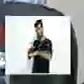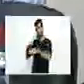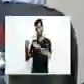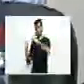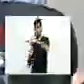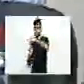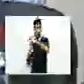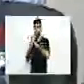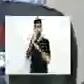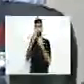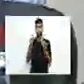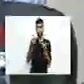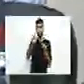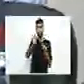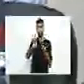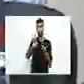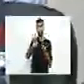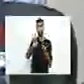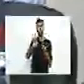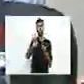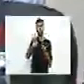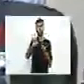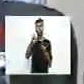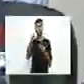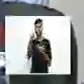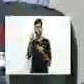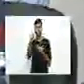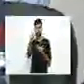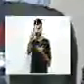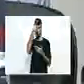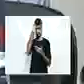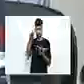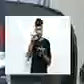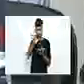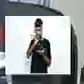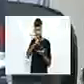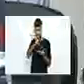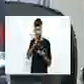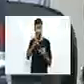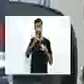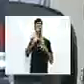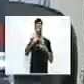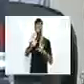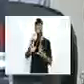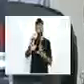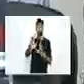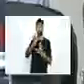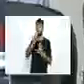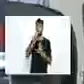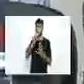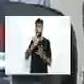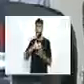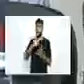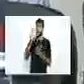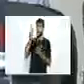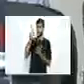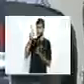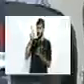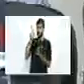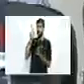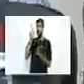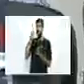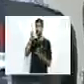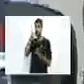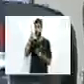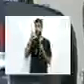no CTI do cé são só três pessoas lá hoje né eu entendo que naquele tempo tinha uma turma